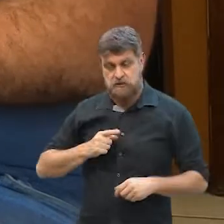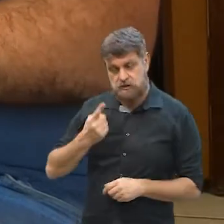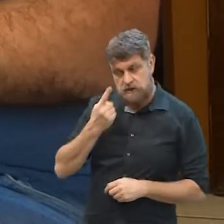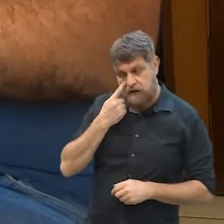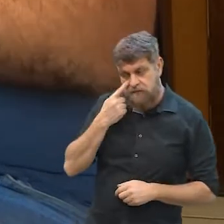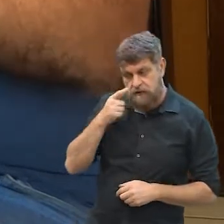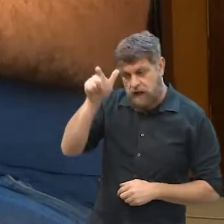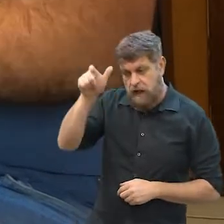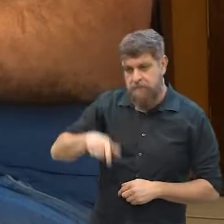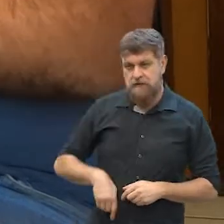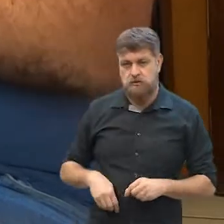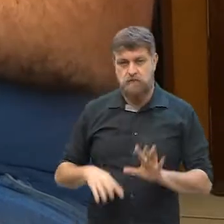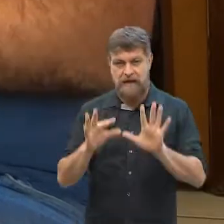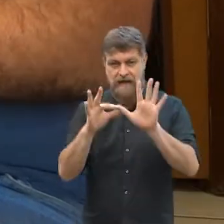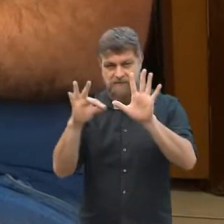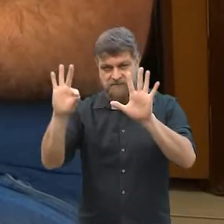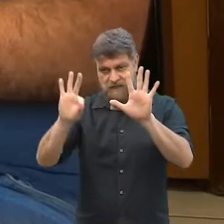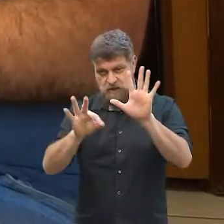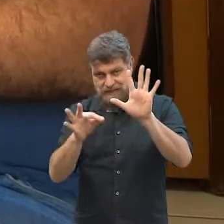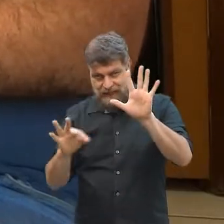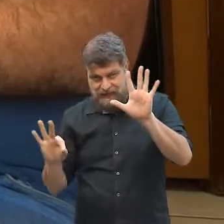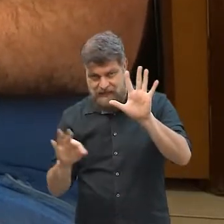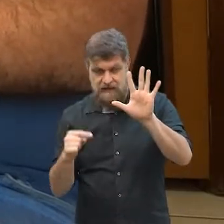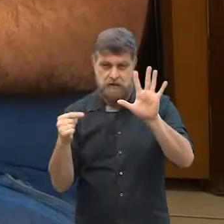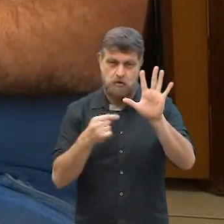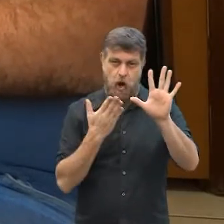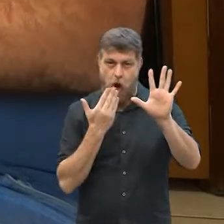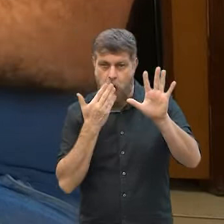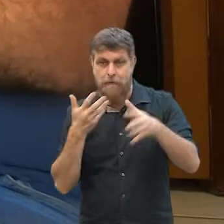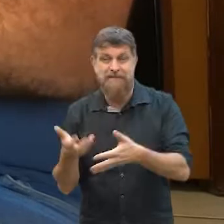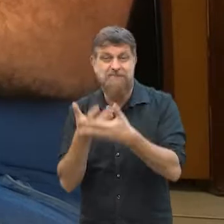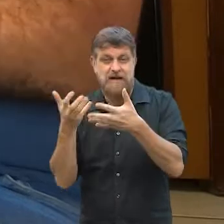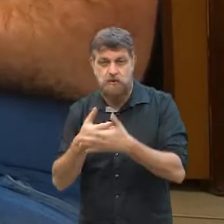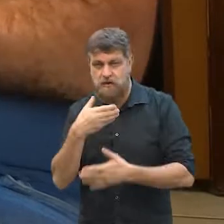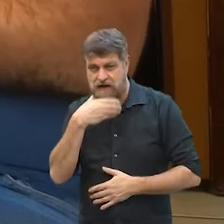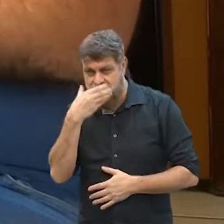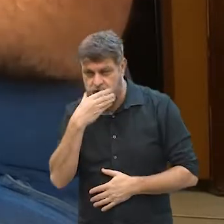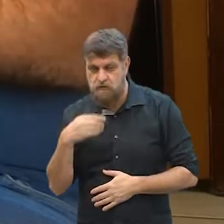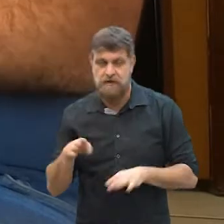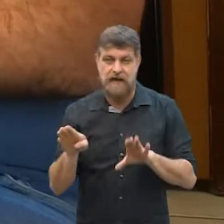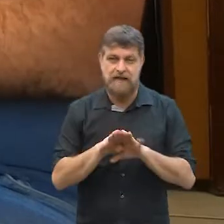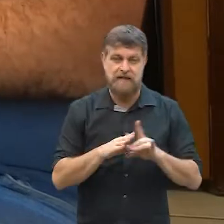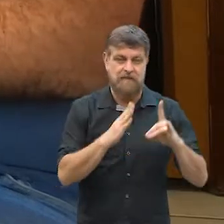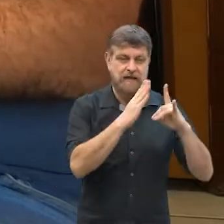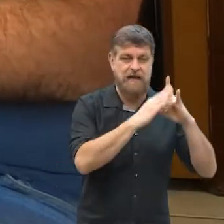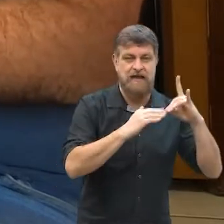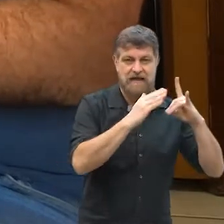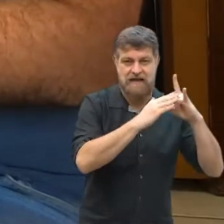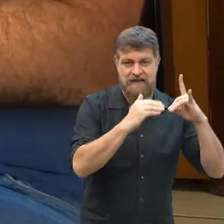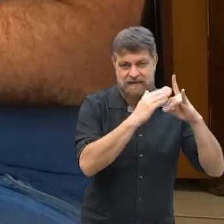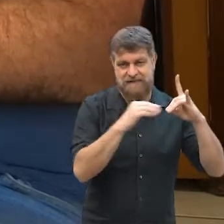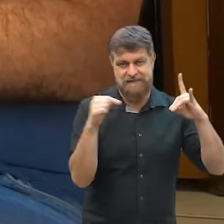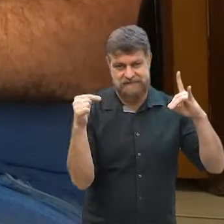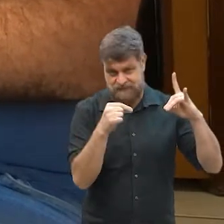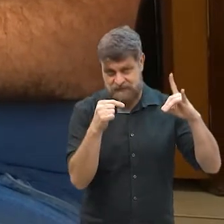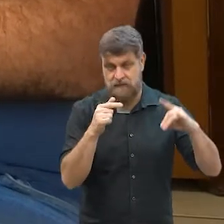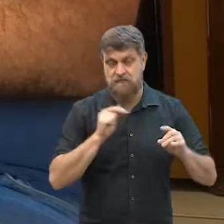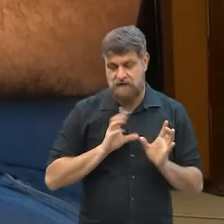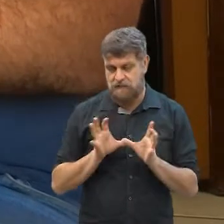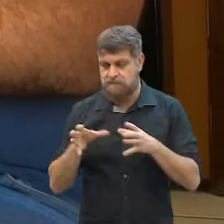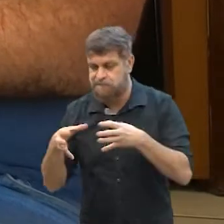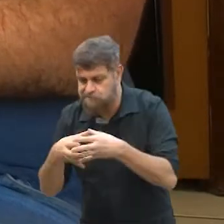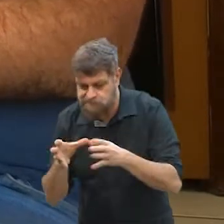se tornando vegetariana, vegana. E imagino, sou leigo no assunto, vou até te perguntar, que